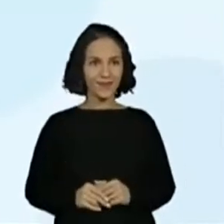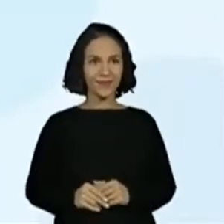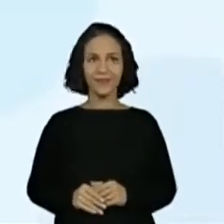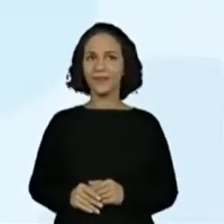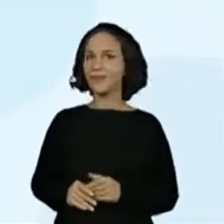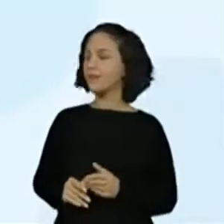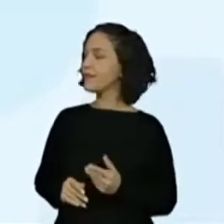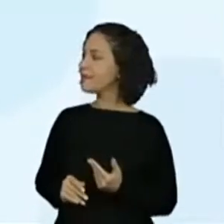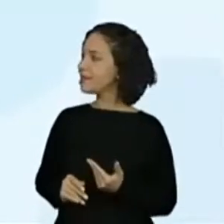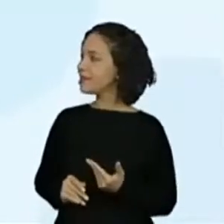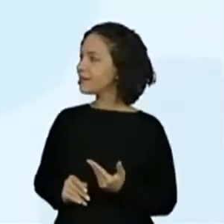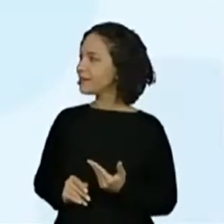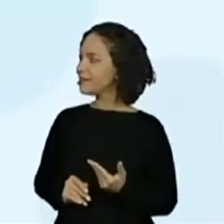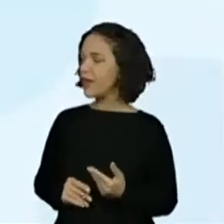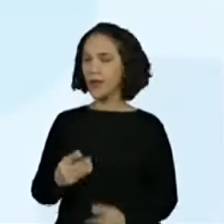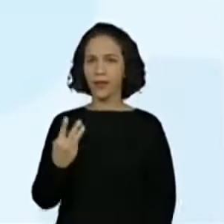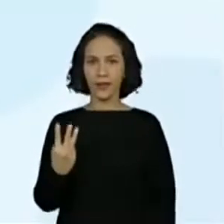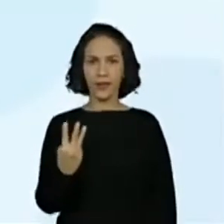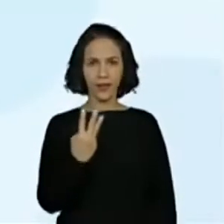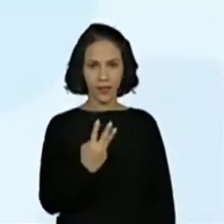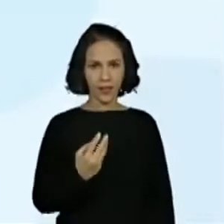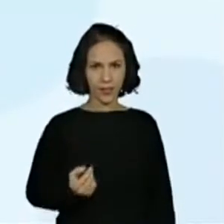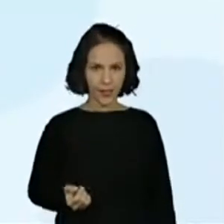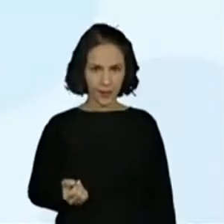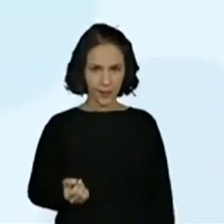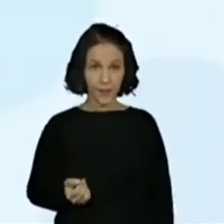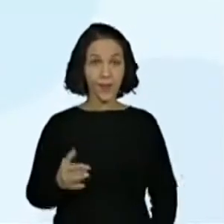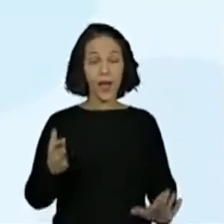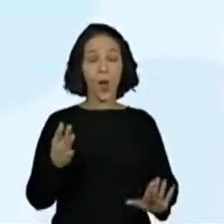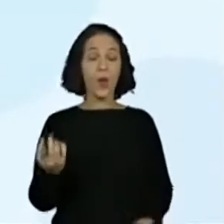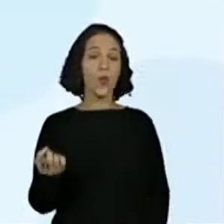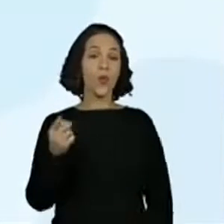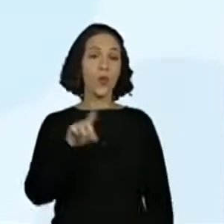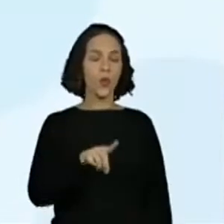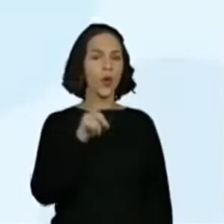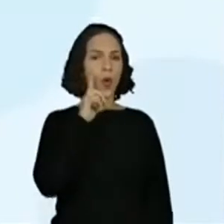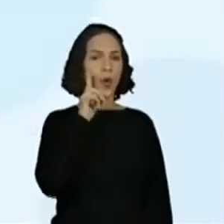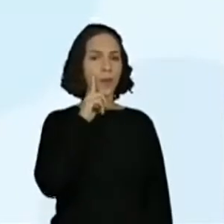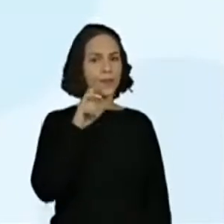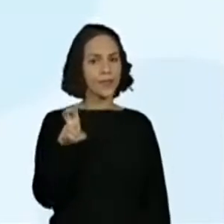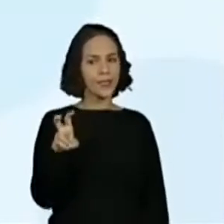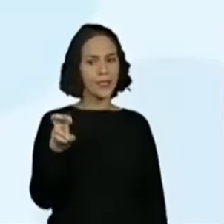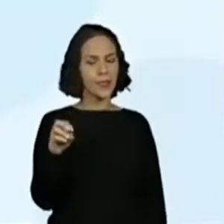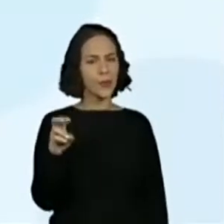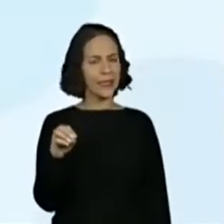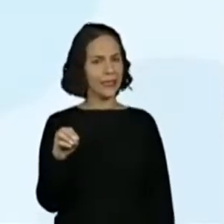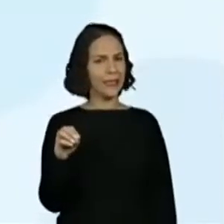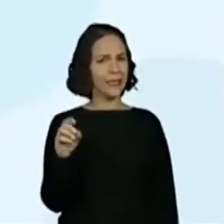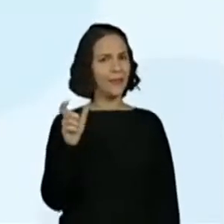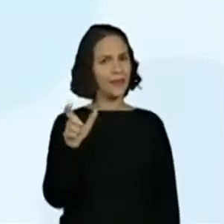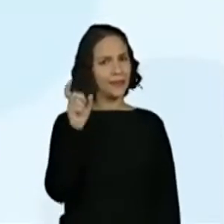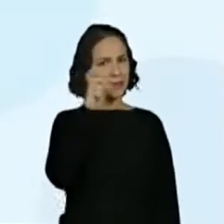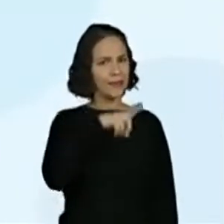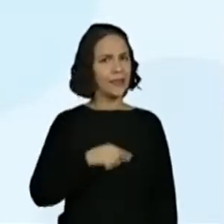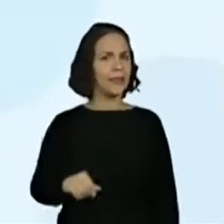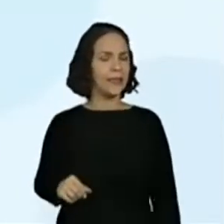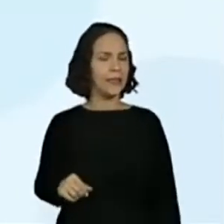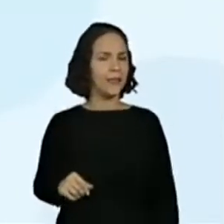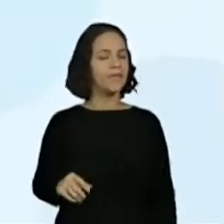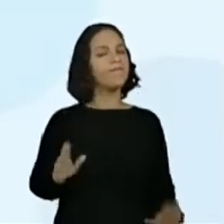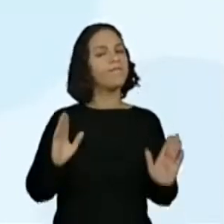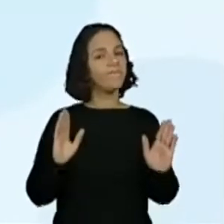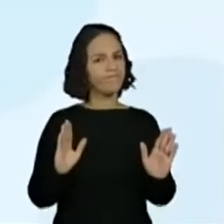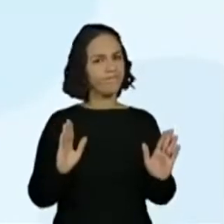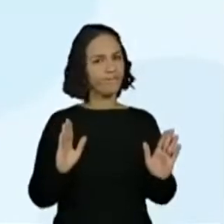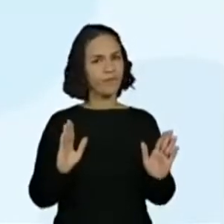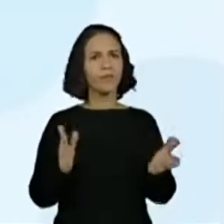nós escrevemos, 33. Isso mesmo. Agora o 50, hein, professor? Uma palavra um pouquinho mais desafiadora. 50.